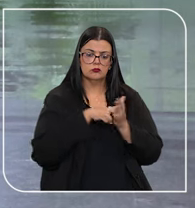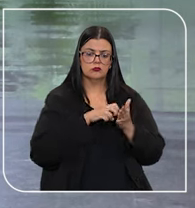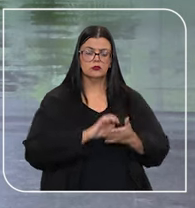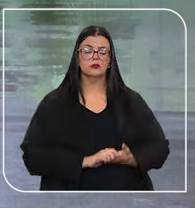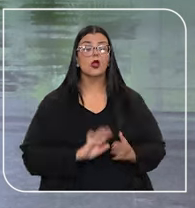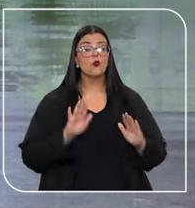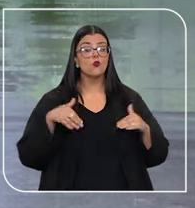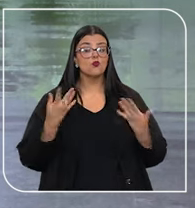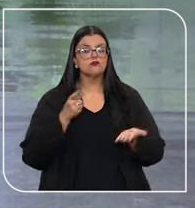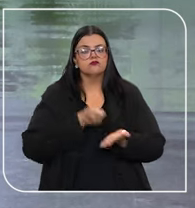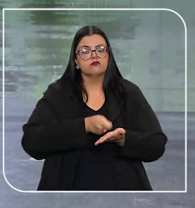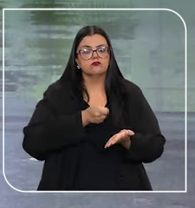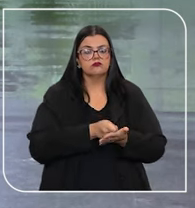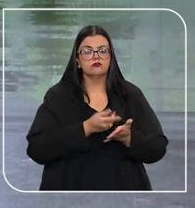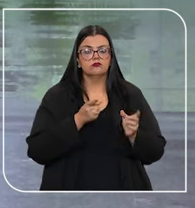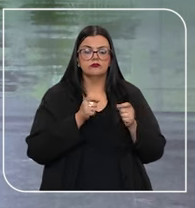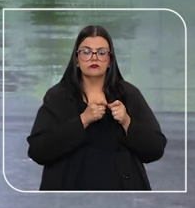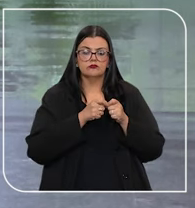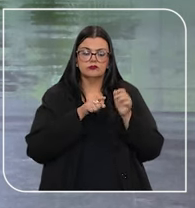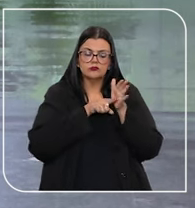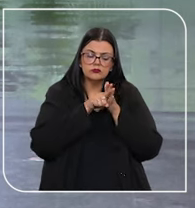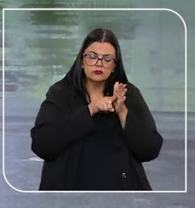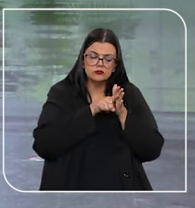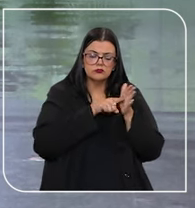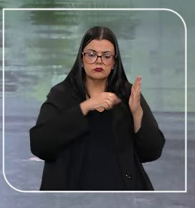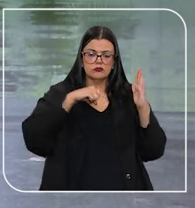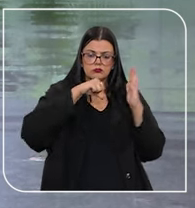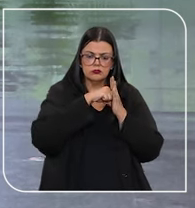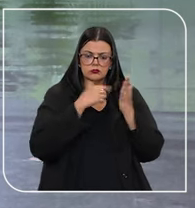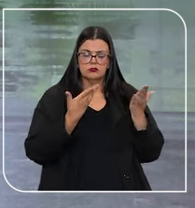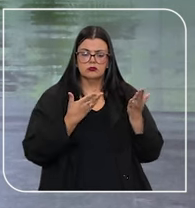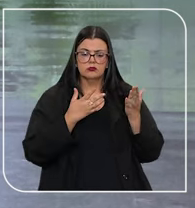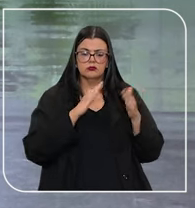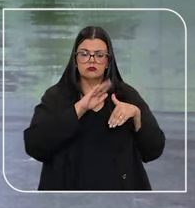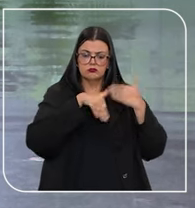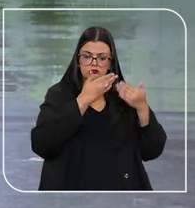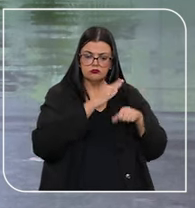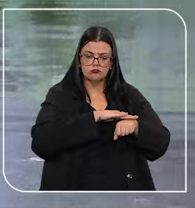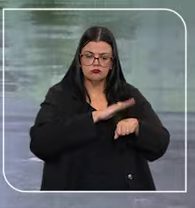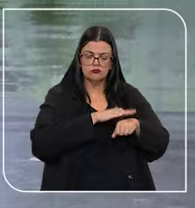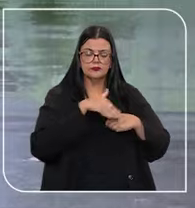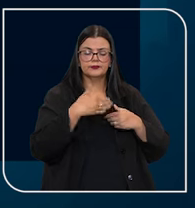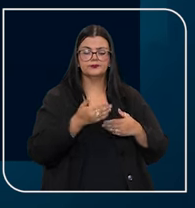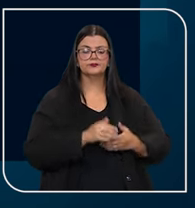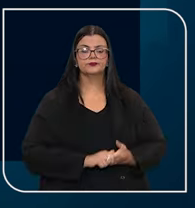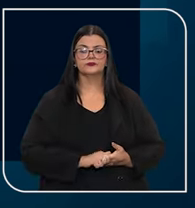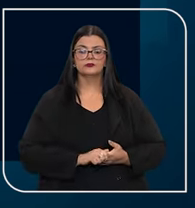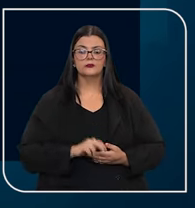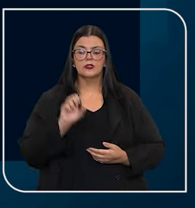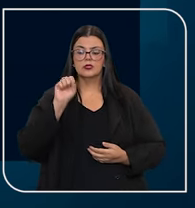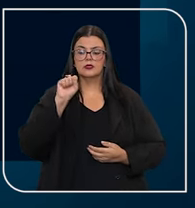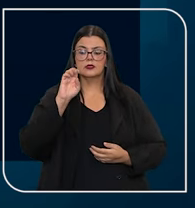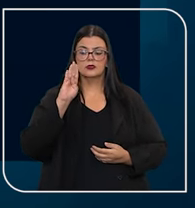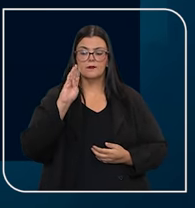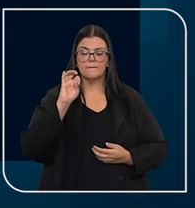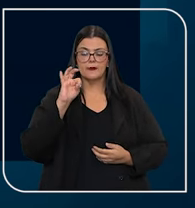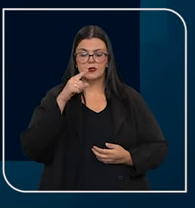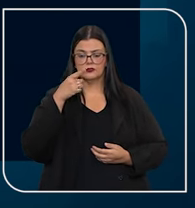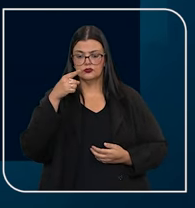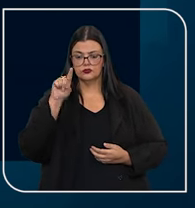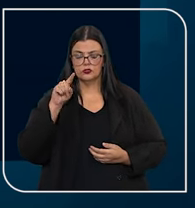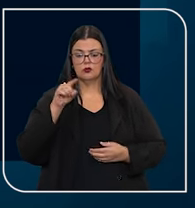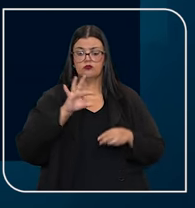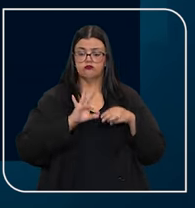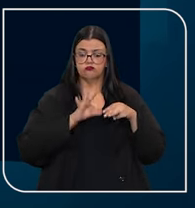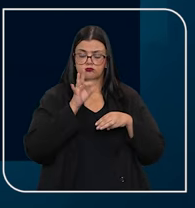penal o Qual exigia a realização do exame criminológico para conceder a Progressão de regime o relator Ministro Sebastião Rei